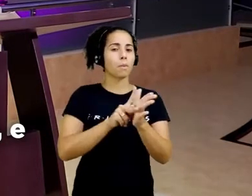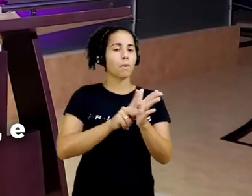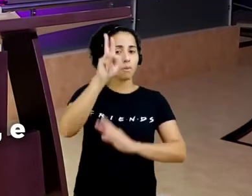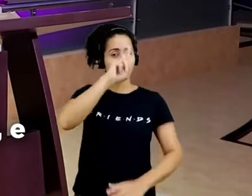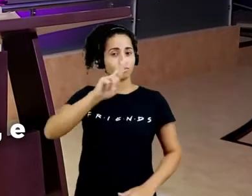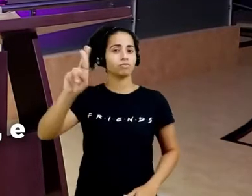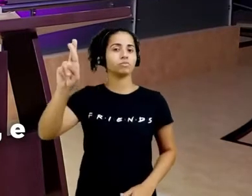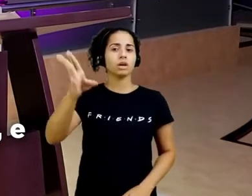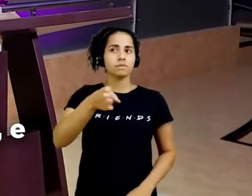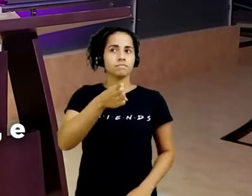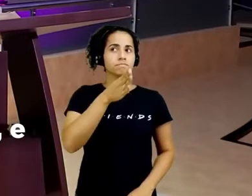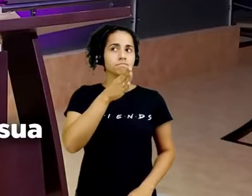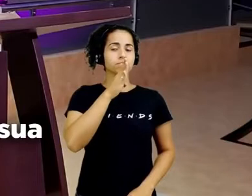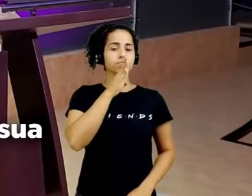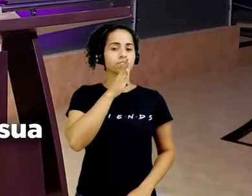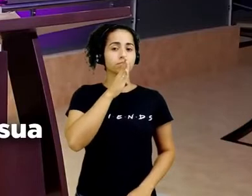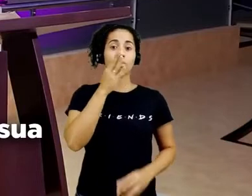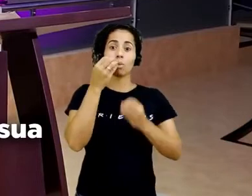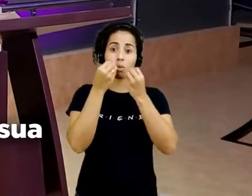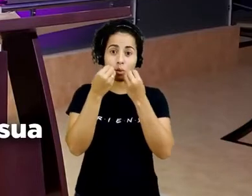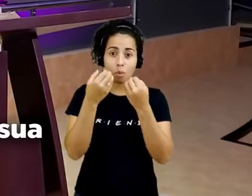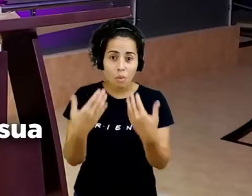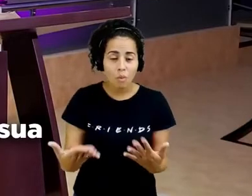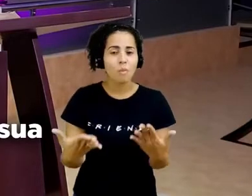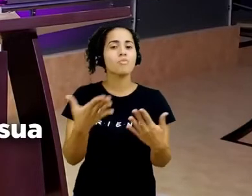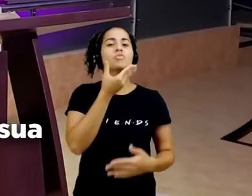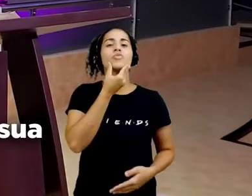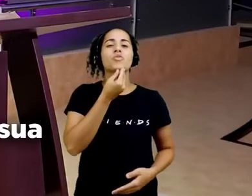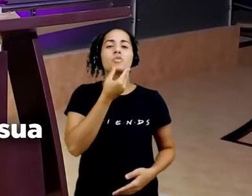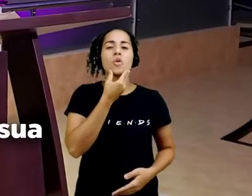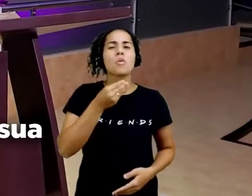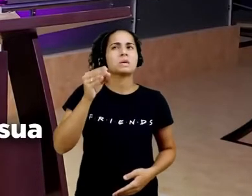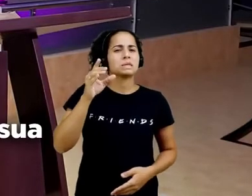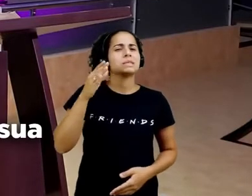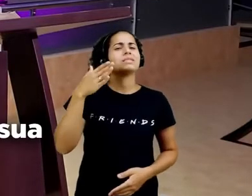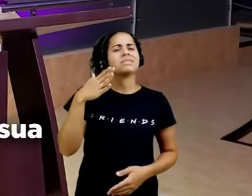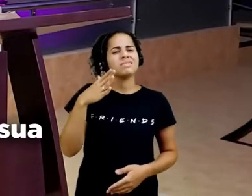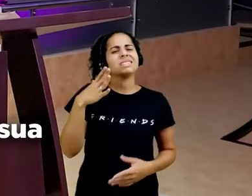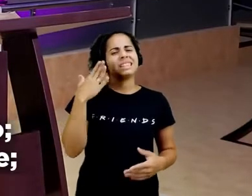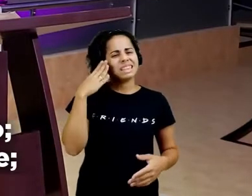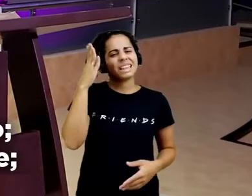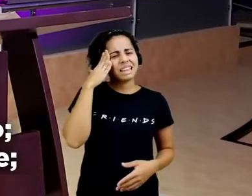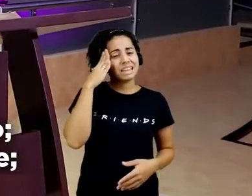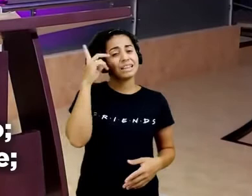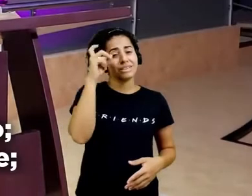e isso em silêncio. Bom é para o homem suportar o jugo na sua mocidade.